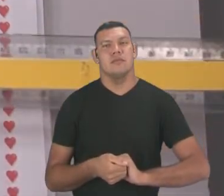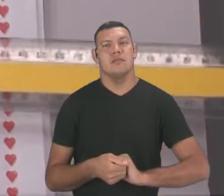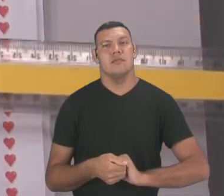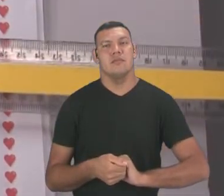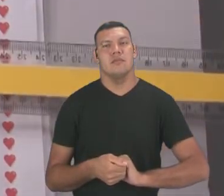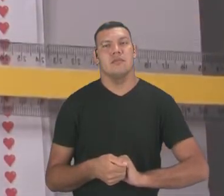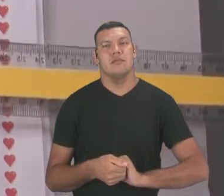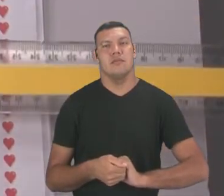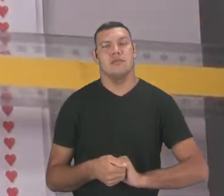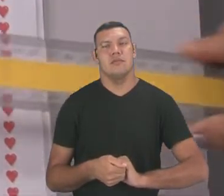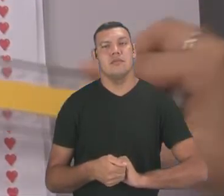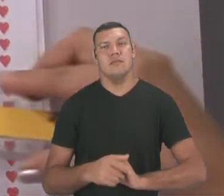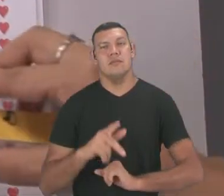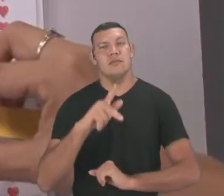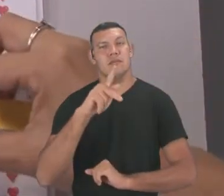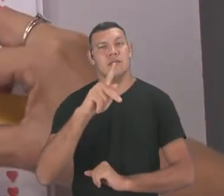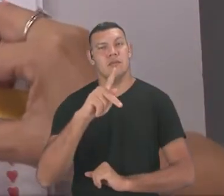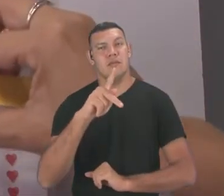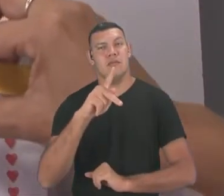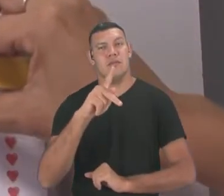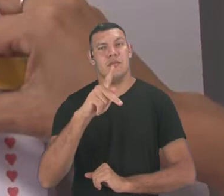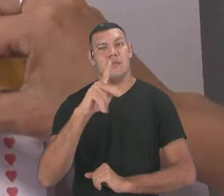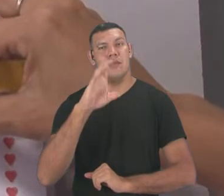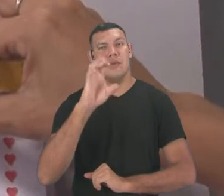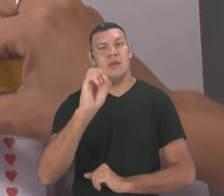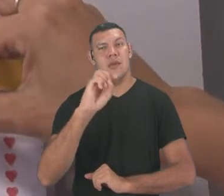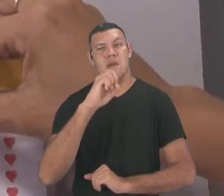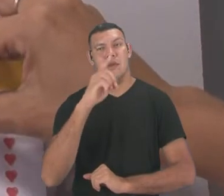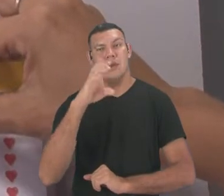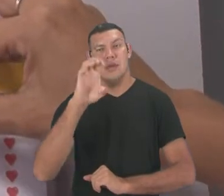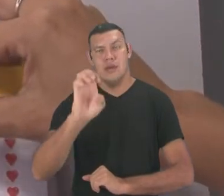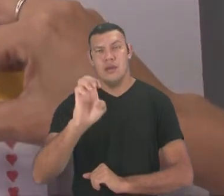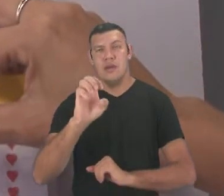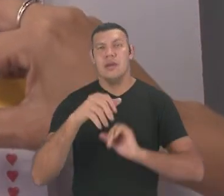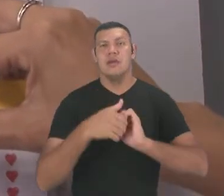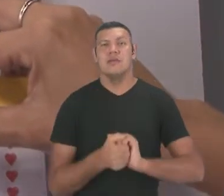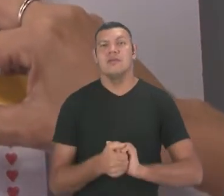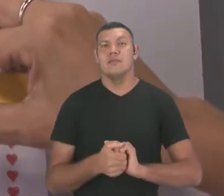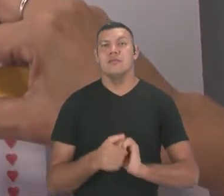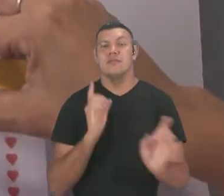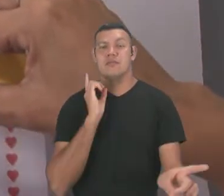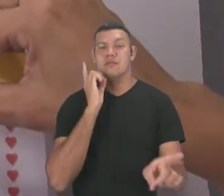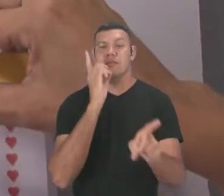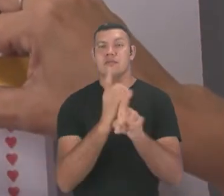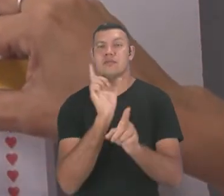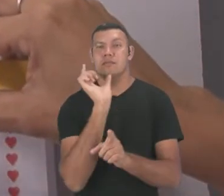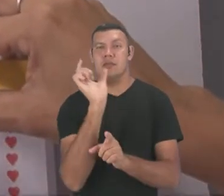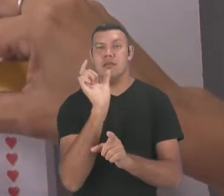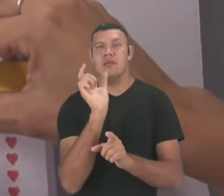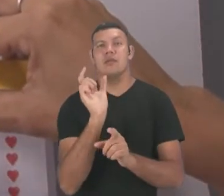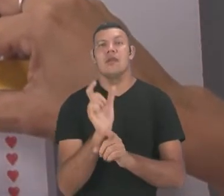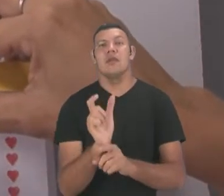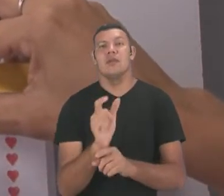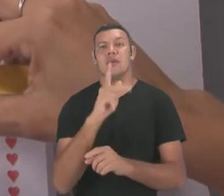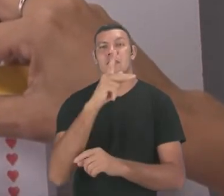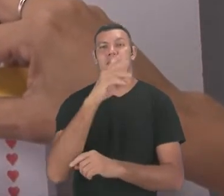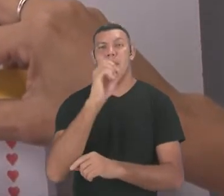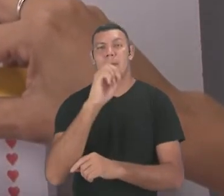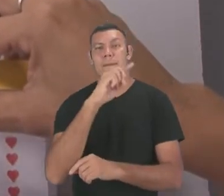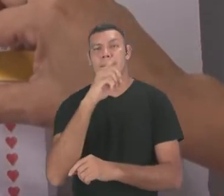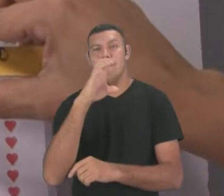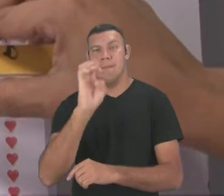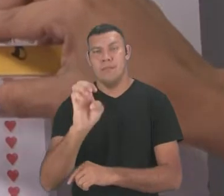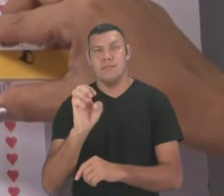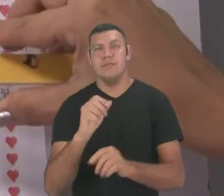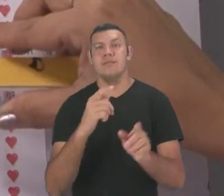mão no coração vamos encontrar aqui a palavra põe põe e Cia com a